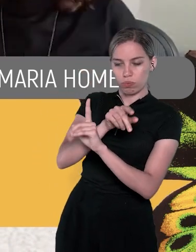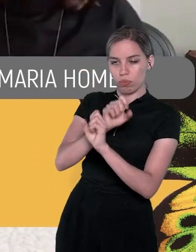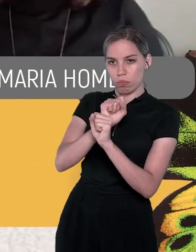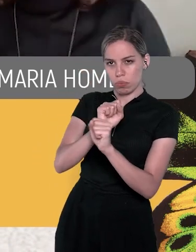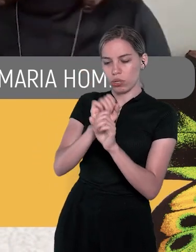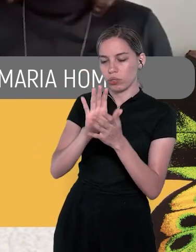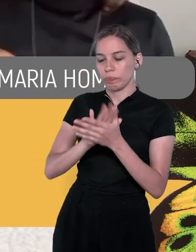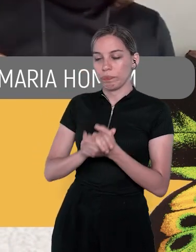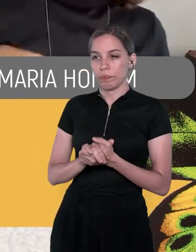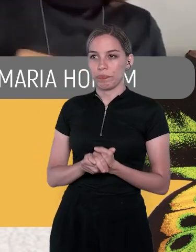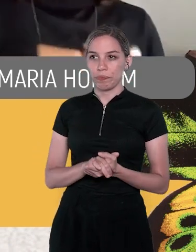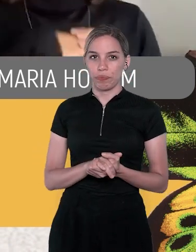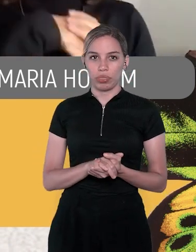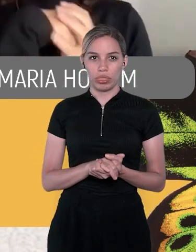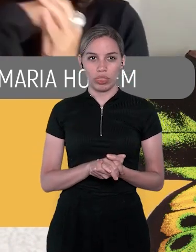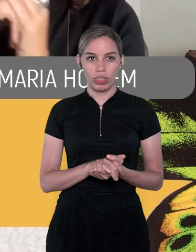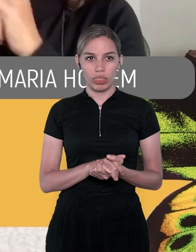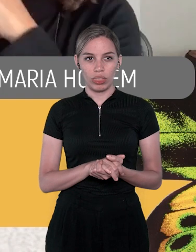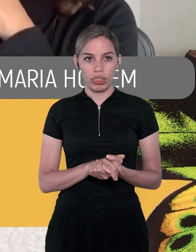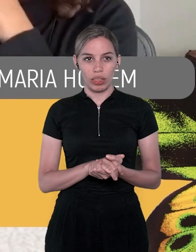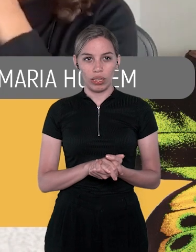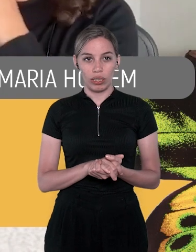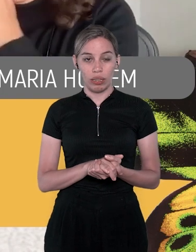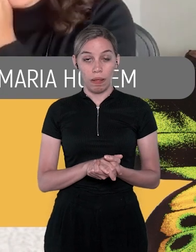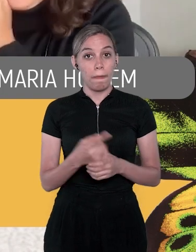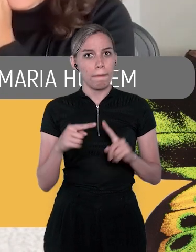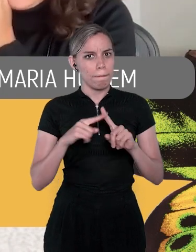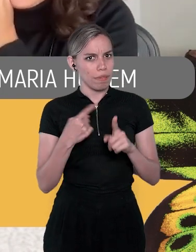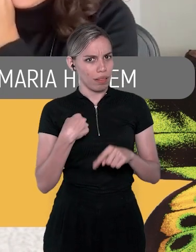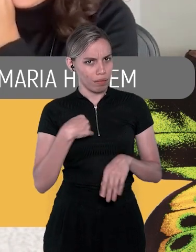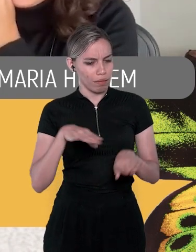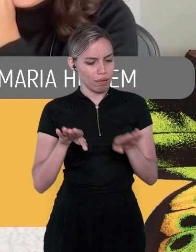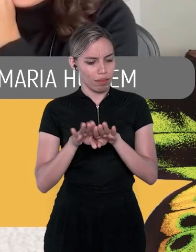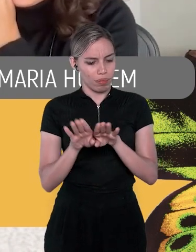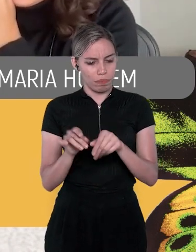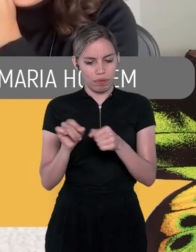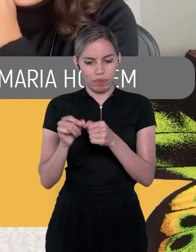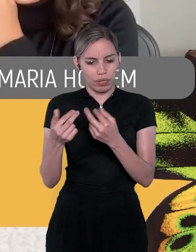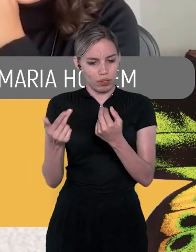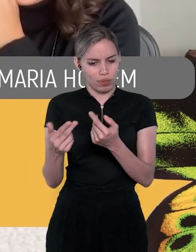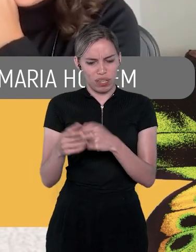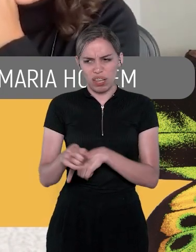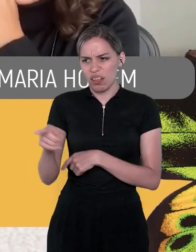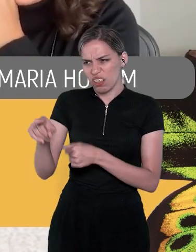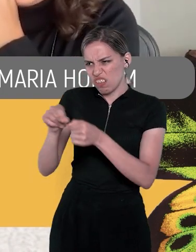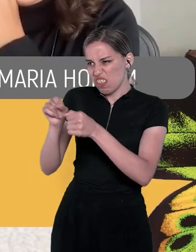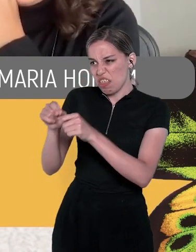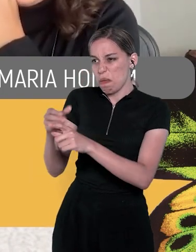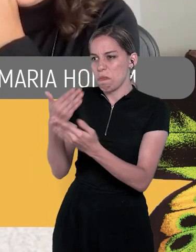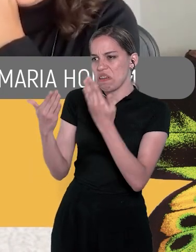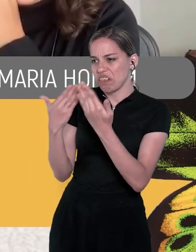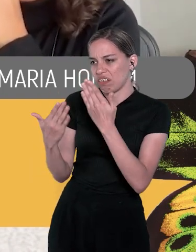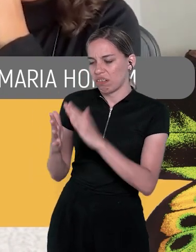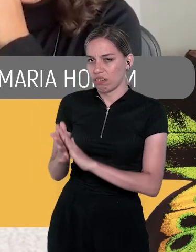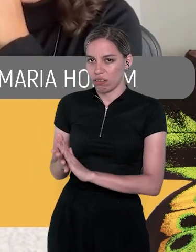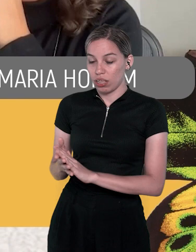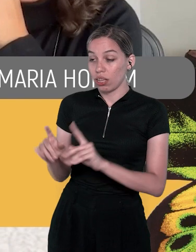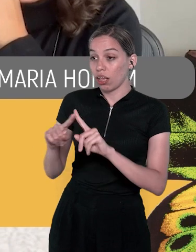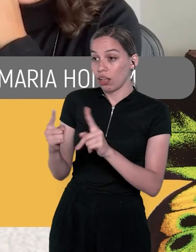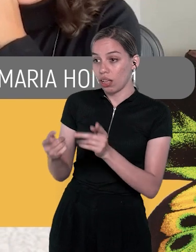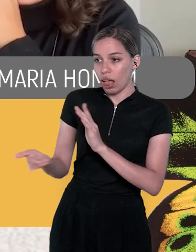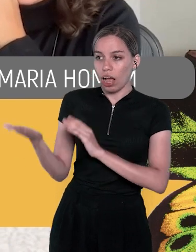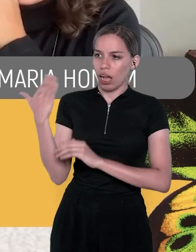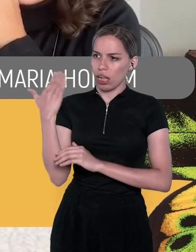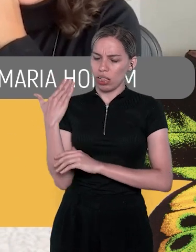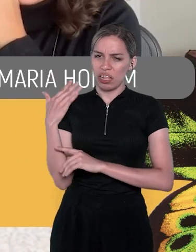para. Mas vai lá, vai claro, lá. claro. Pois é, mas eu também, de vez em quando, falo, você está psicologizando muito, né?